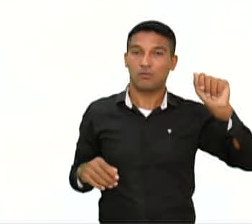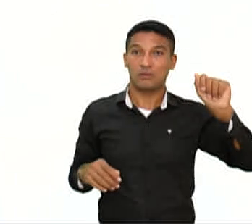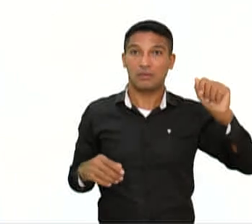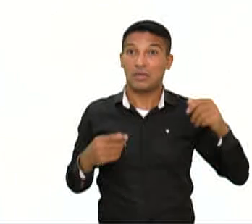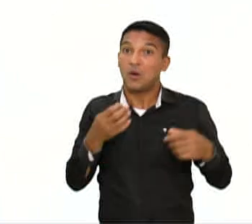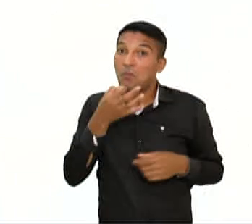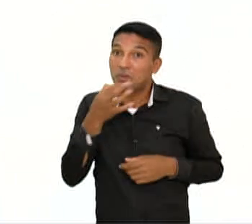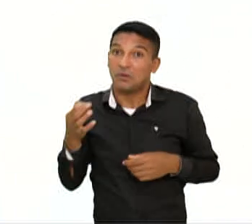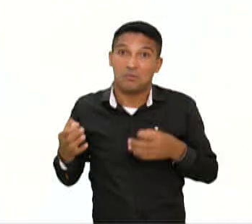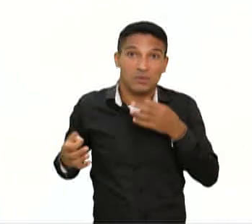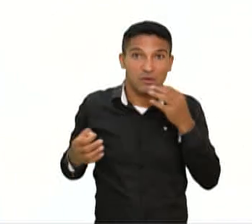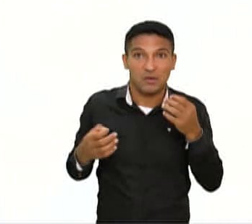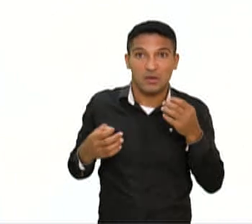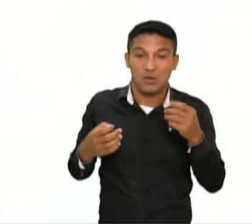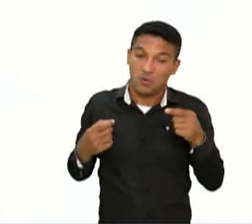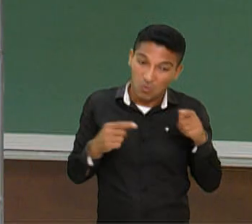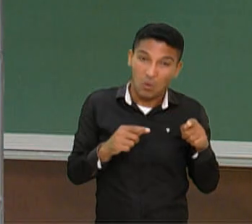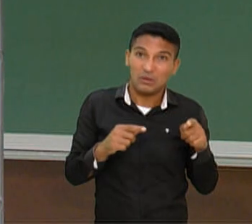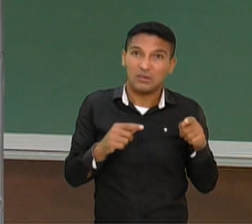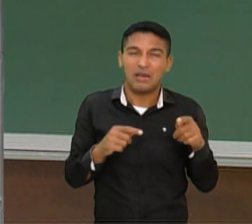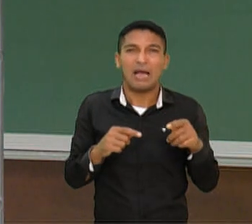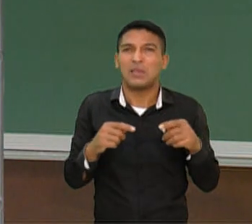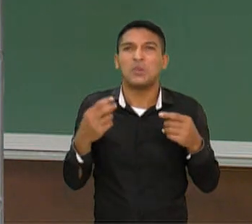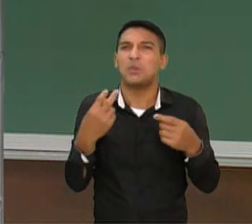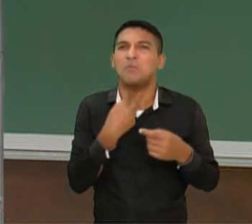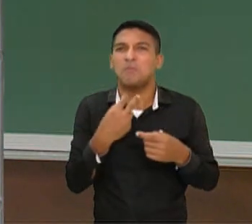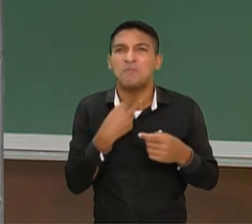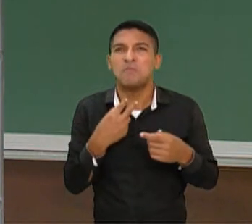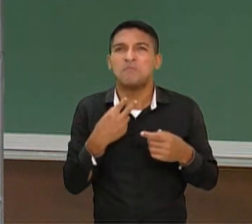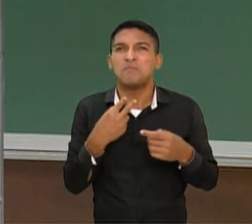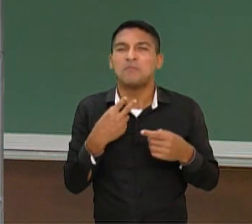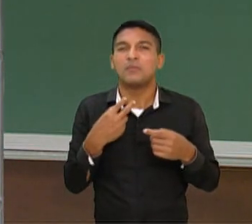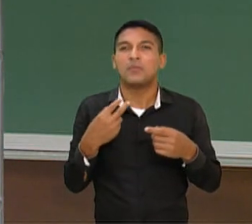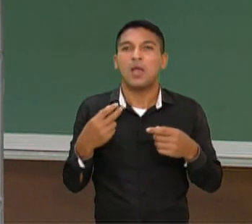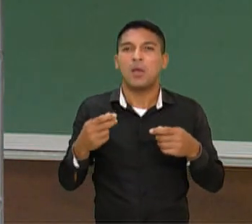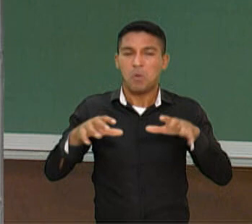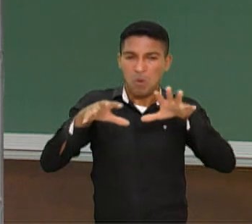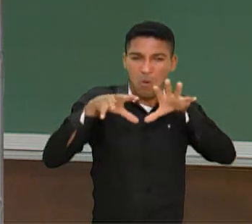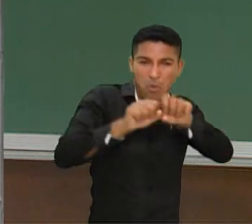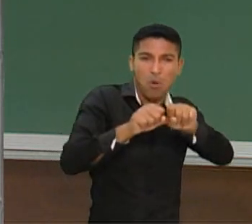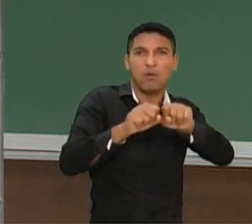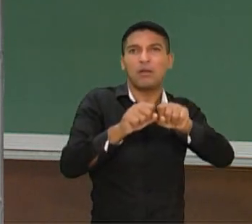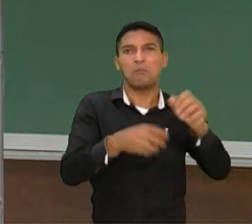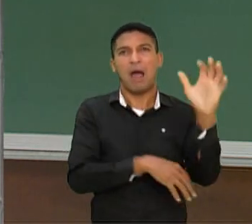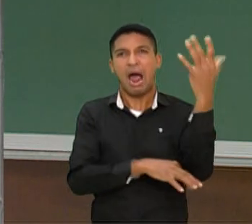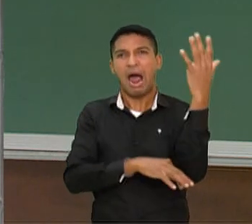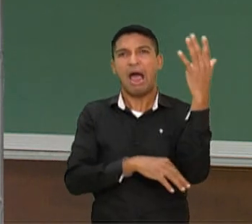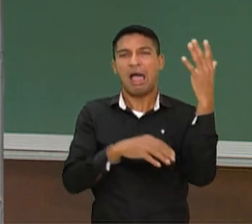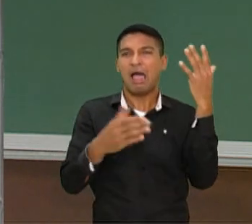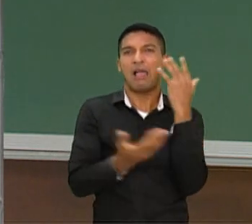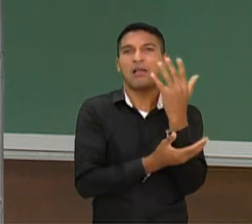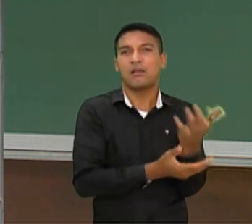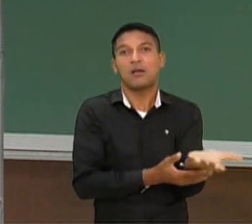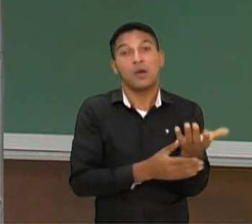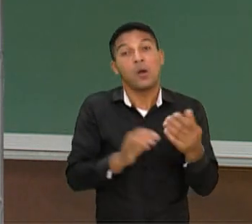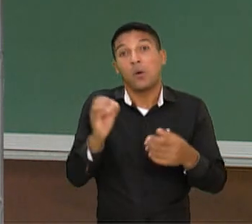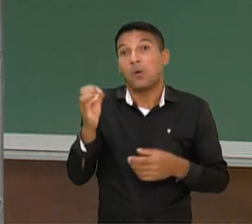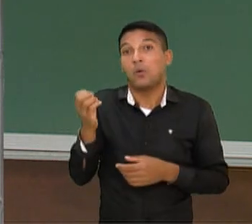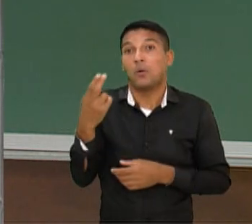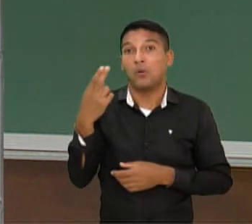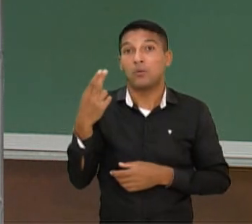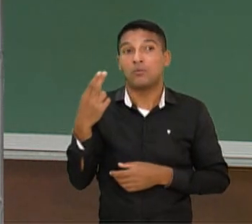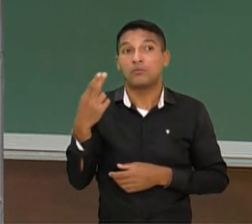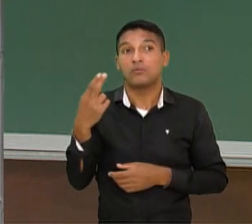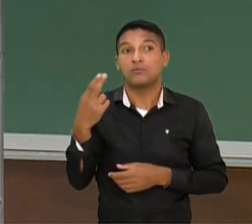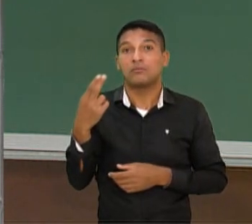contra totalmente porque deu alicerce ao crescimento econômico. E nem totalmente a favor porque, infelizmente, temos como reflexo